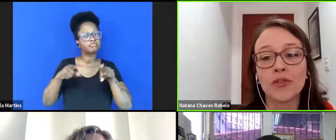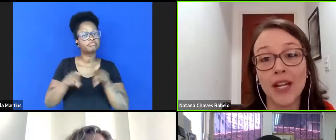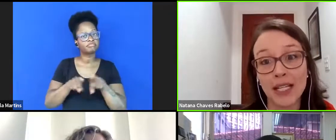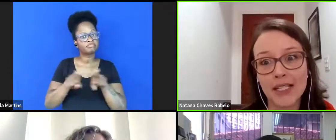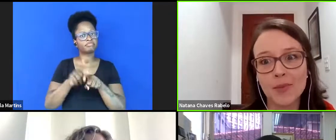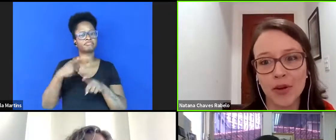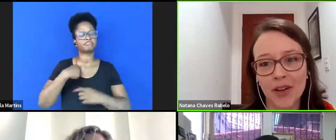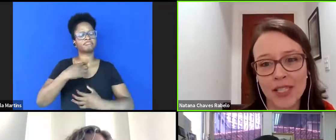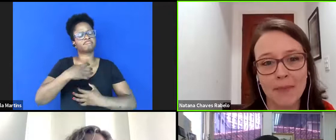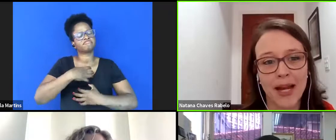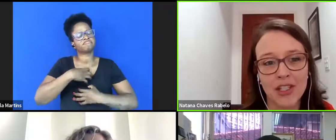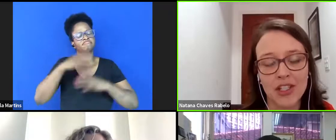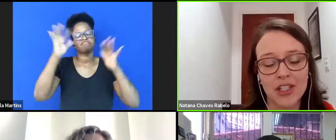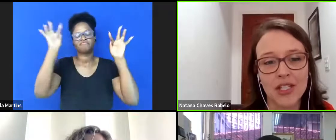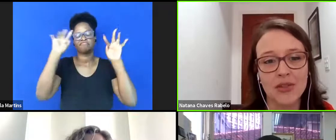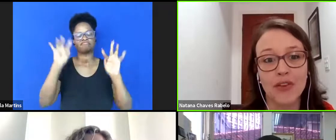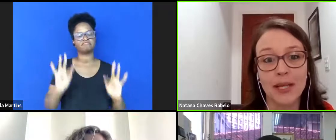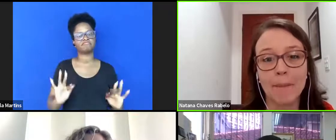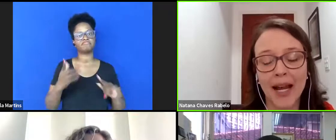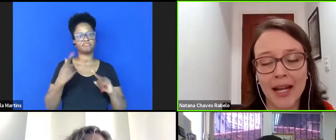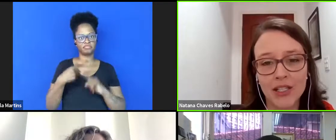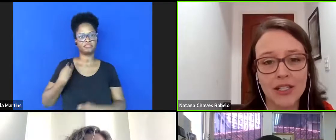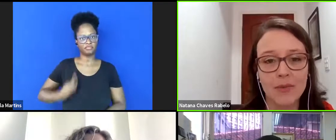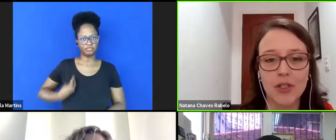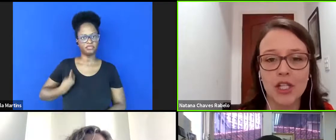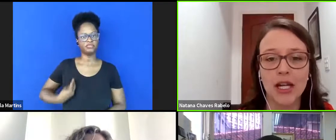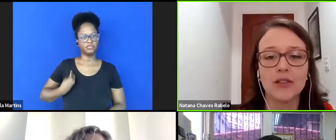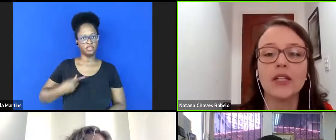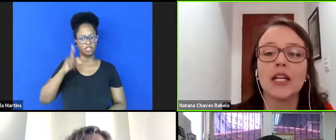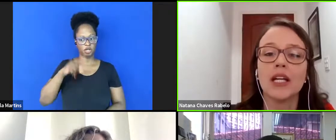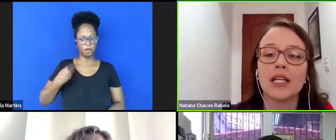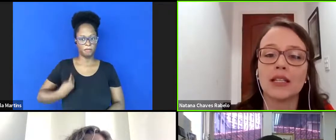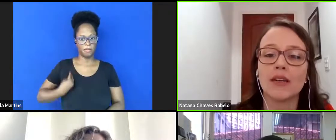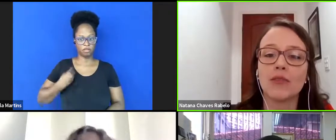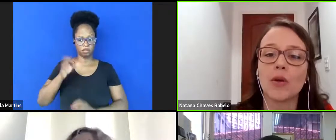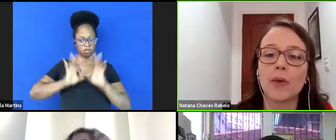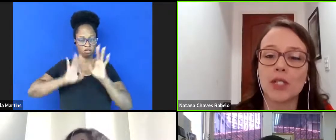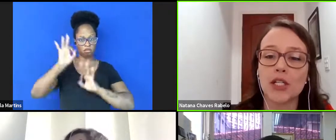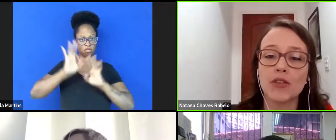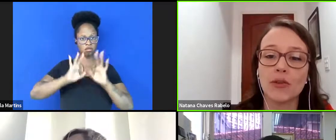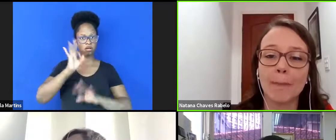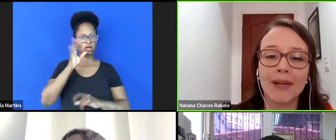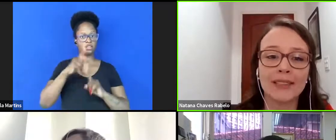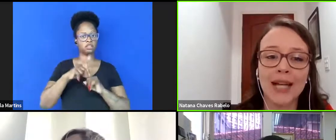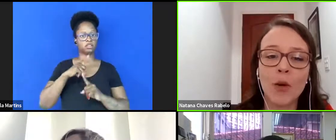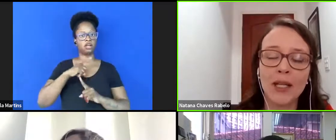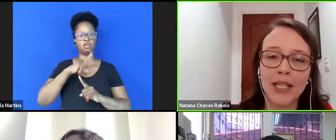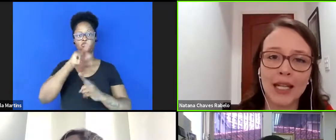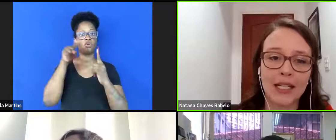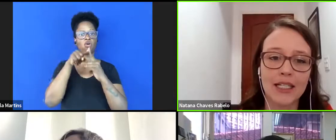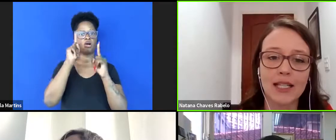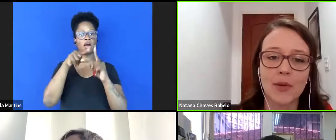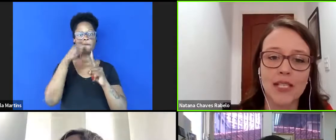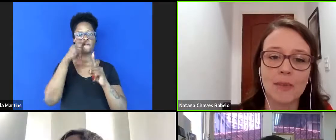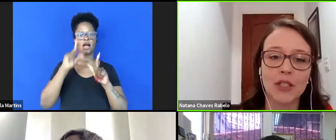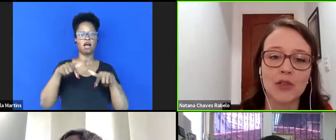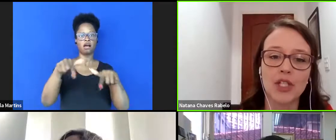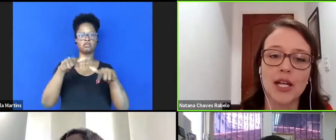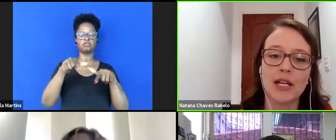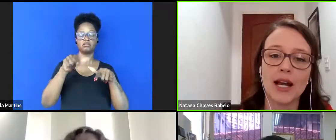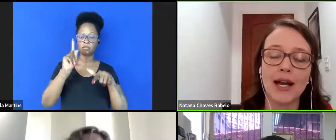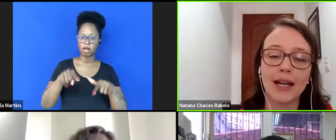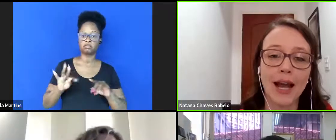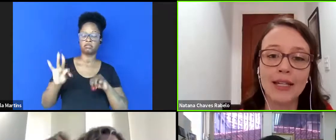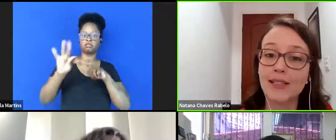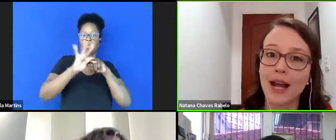sinto muito feliz por fazer parte disso, fazer parte desse projeto, que teve como objetivo implantar uma técnica de sequenciamento